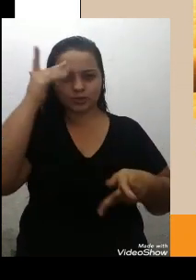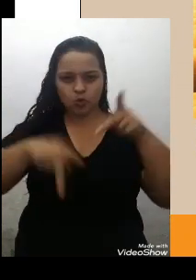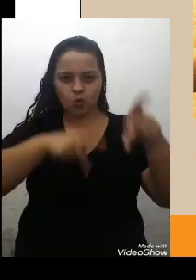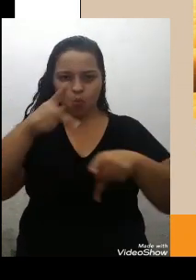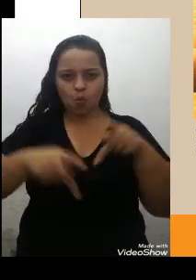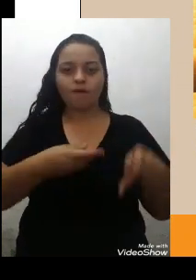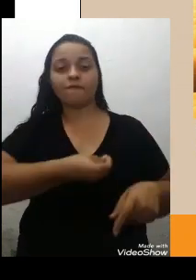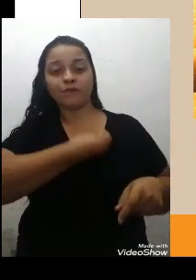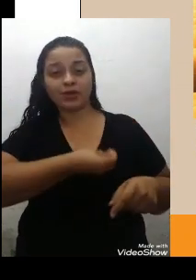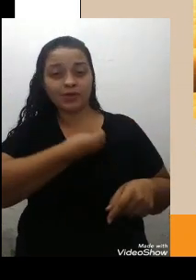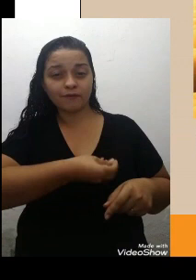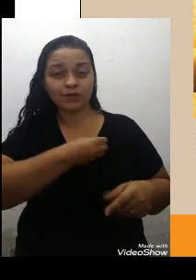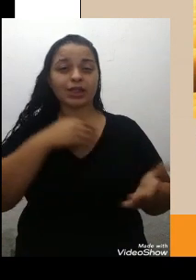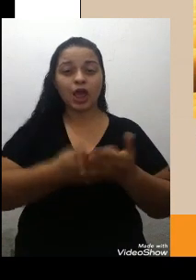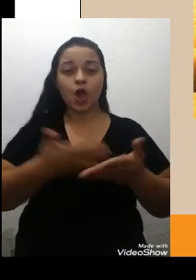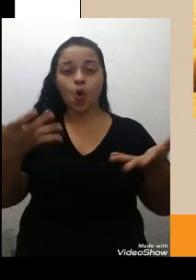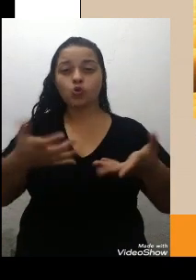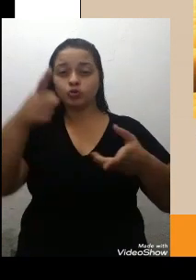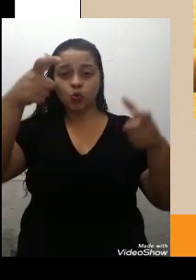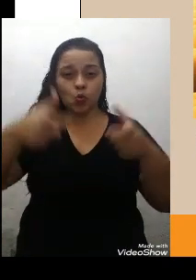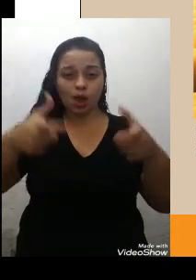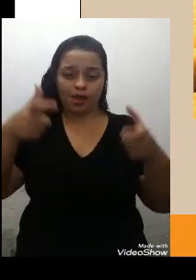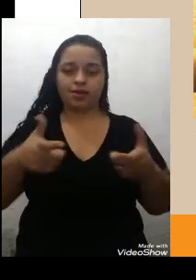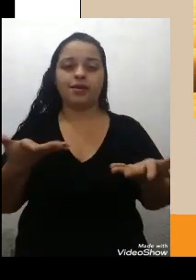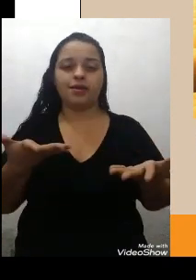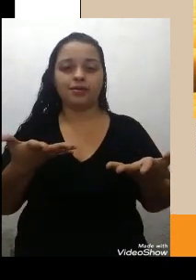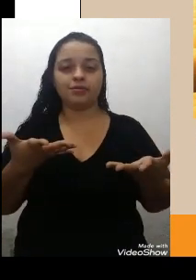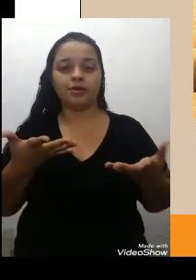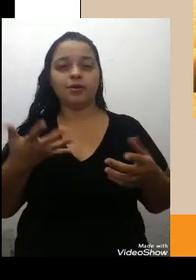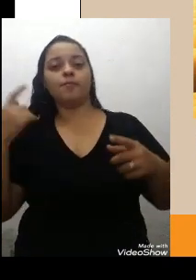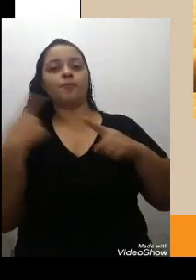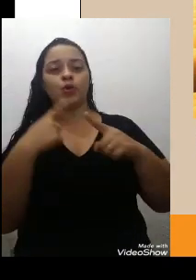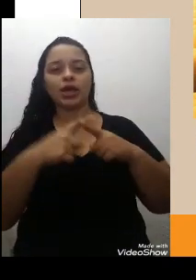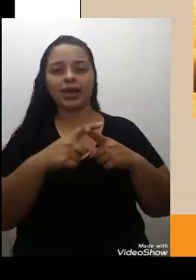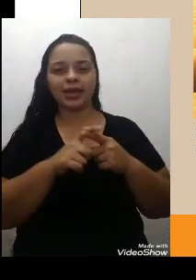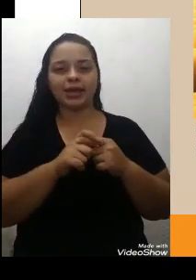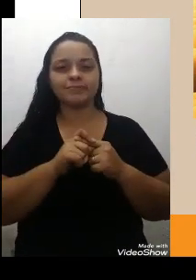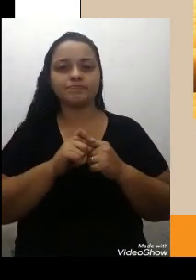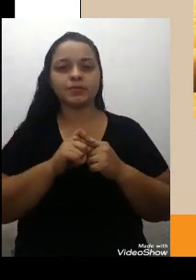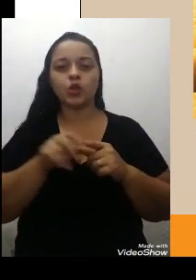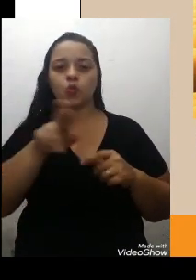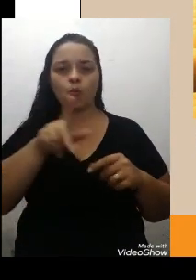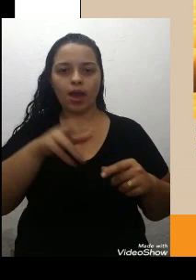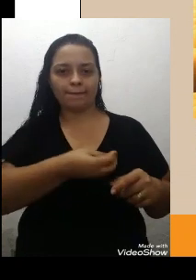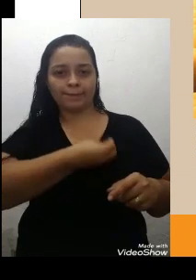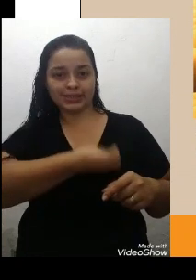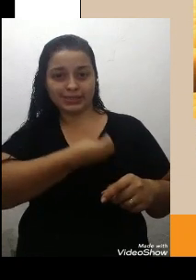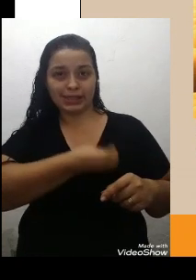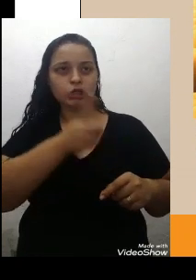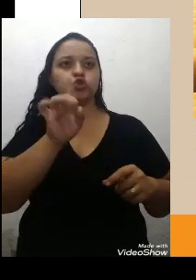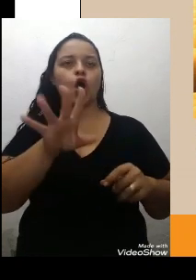e viveram em regiões como estas. Porque não é pela presença de um deserto que a gente não vai